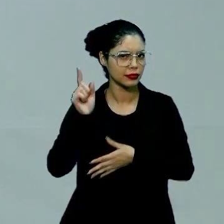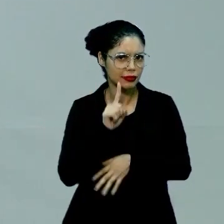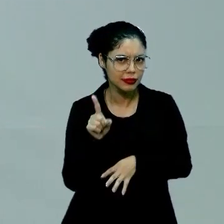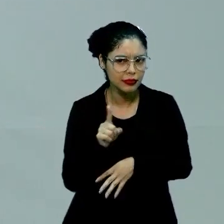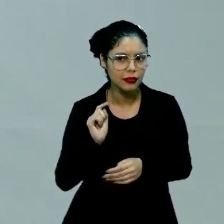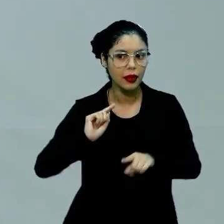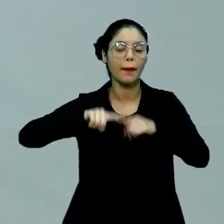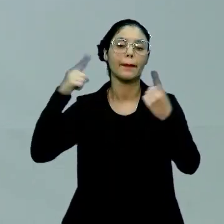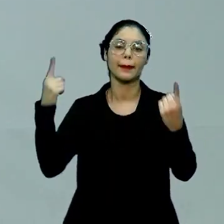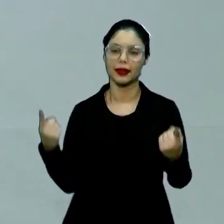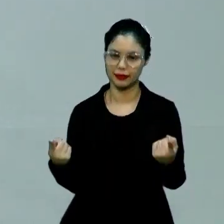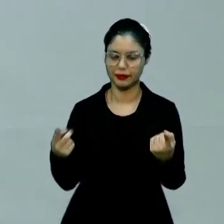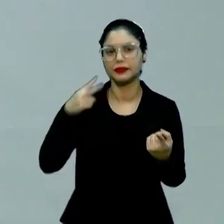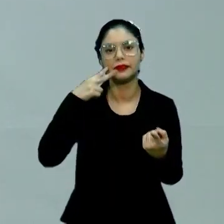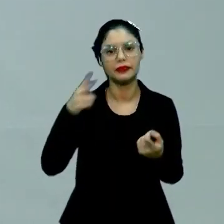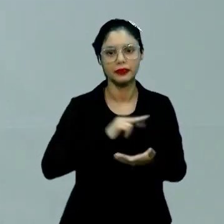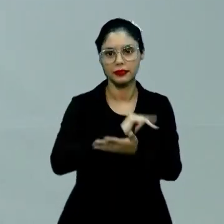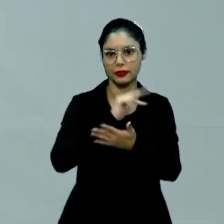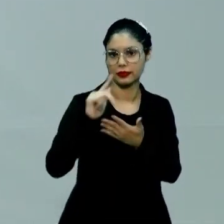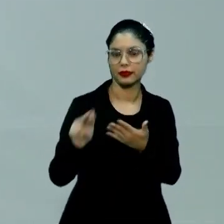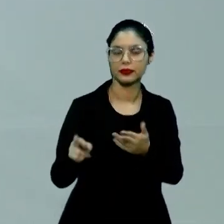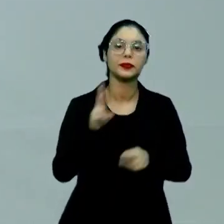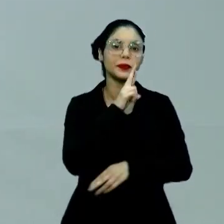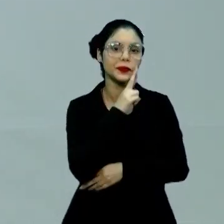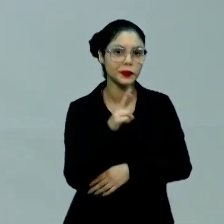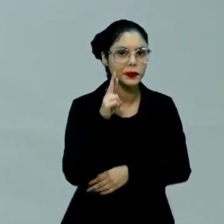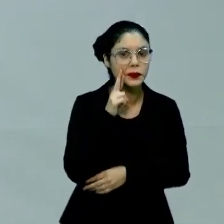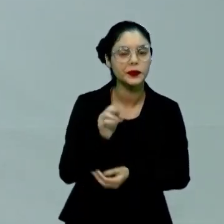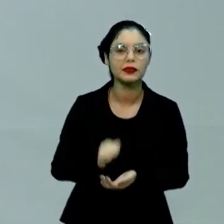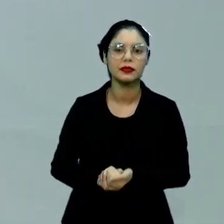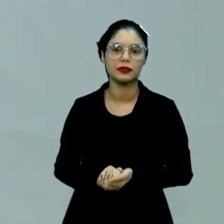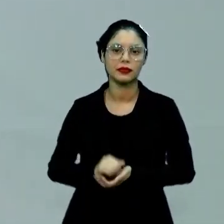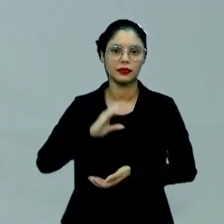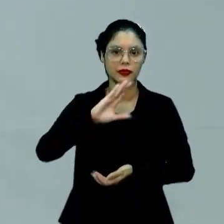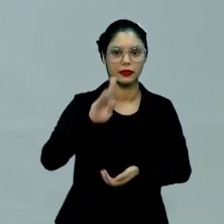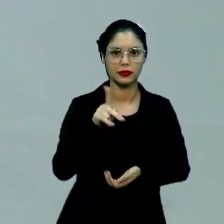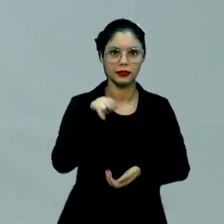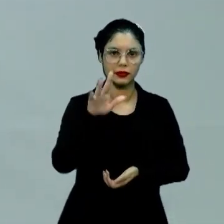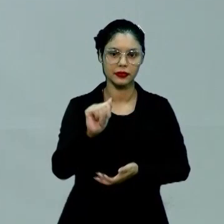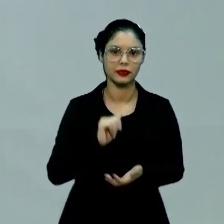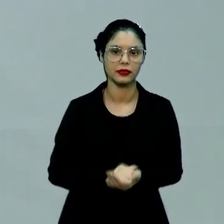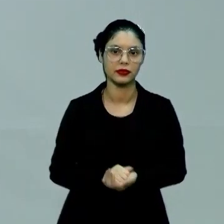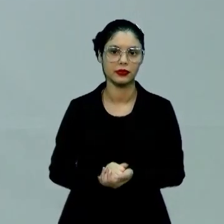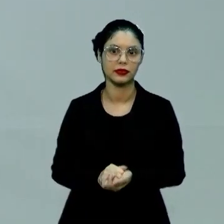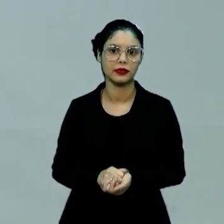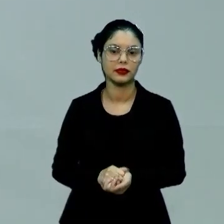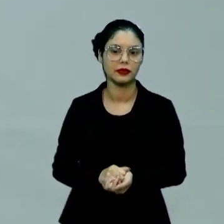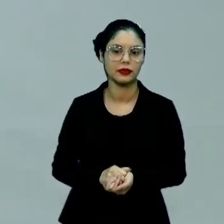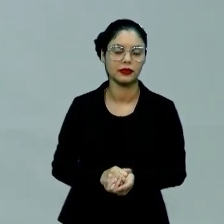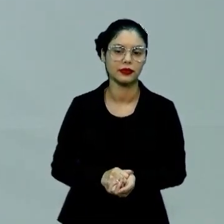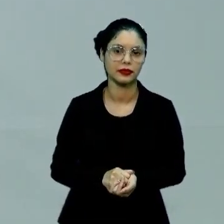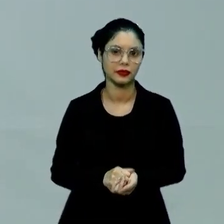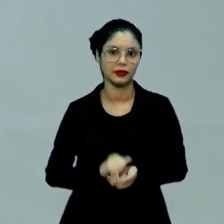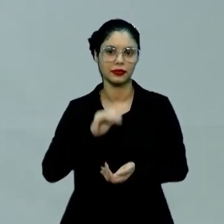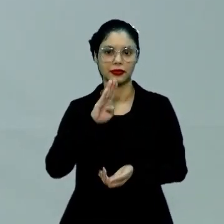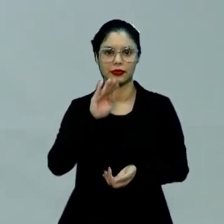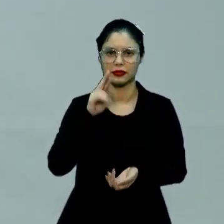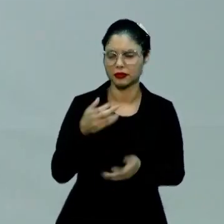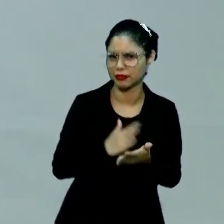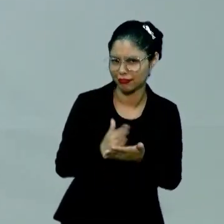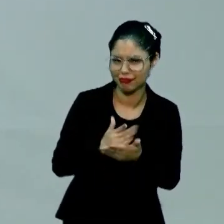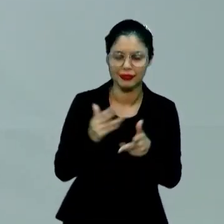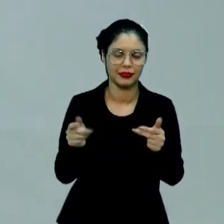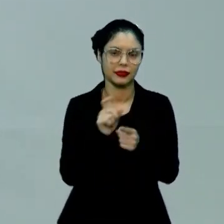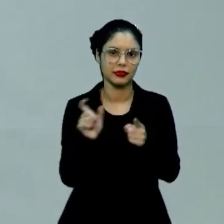mas eu vejo vários restaurantes, propagação China Norte, China Bokshina, alguma coisa assim.